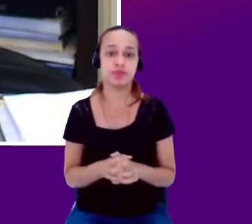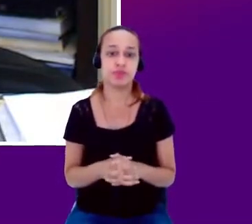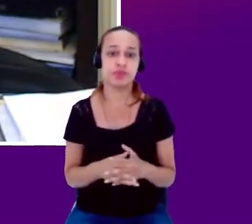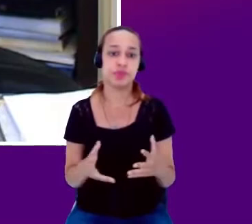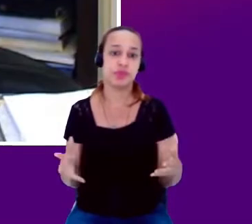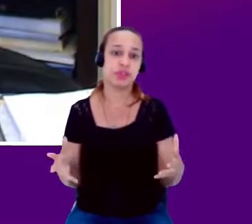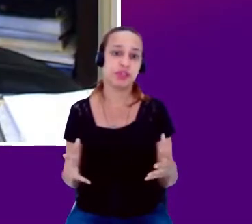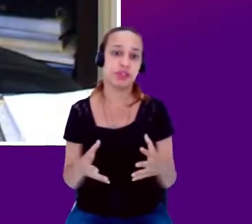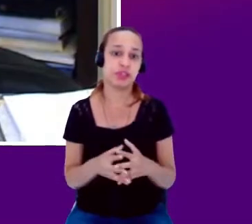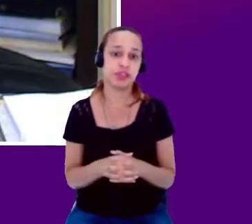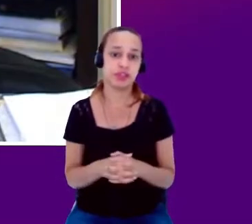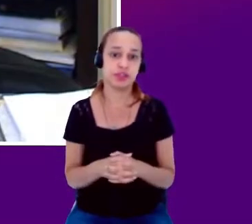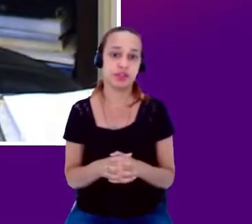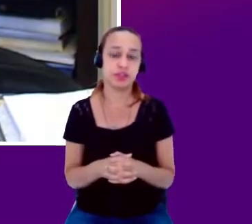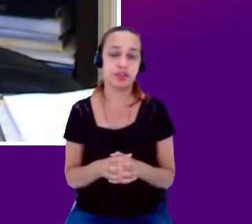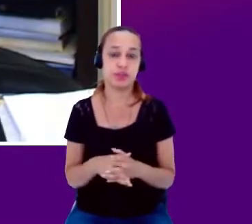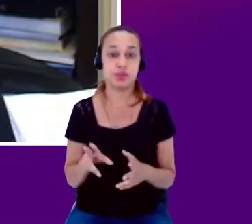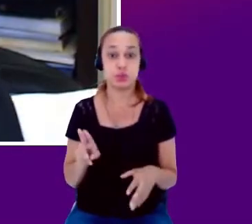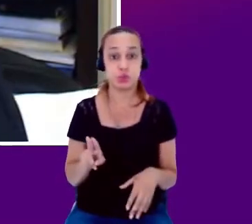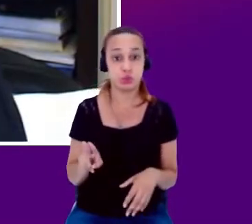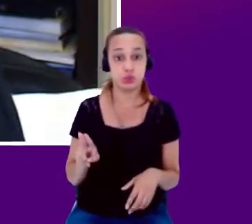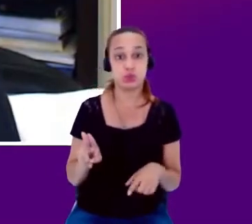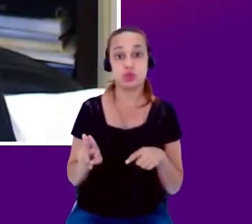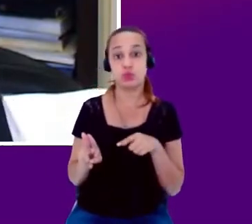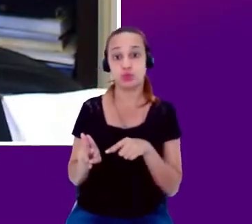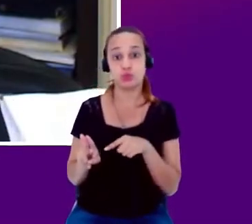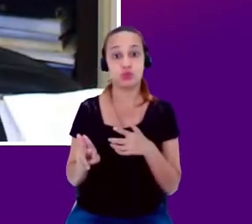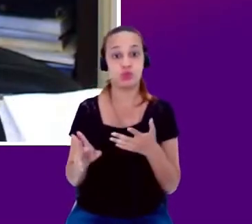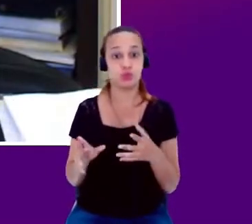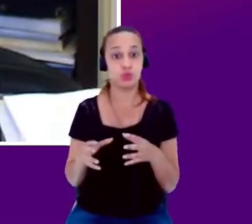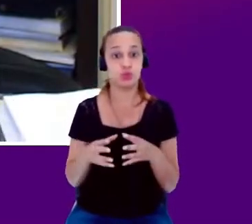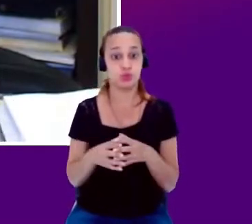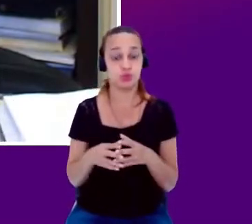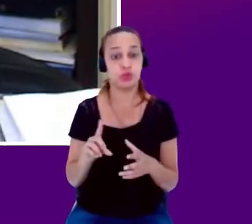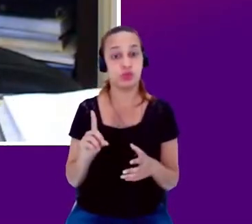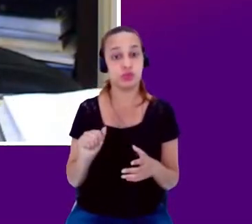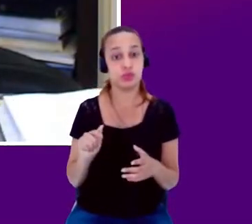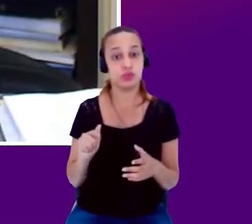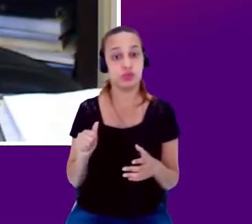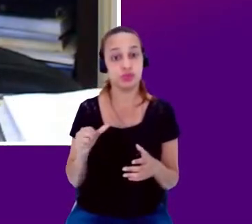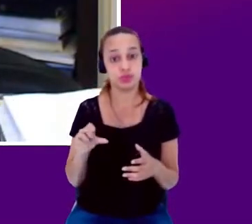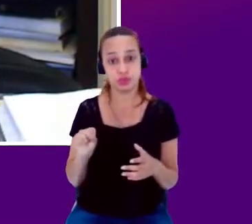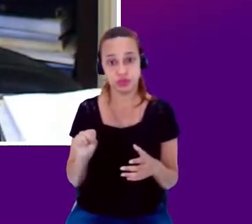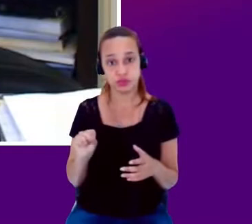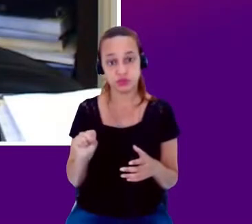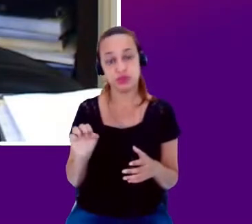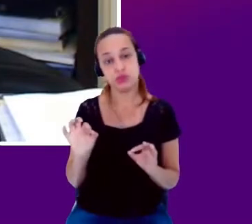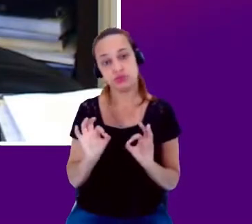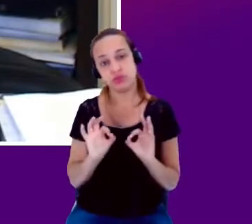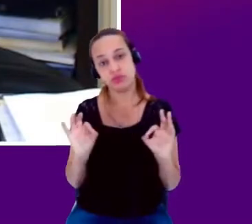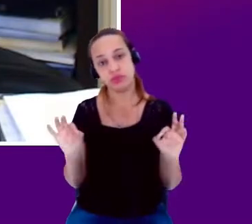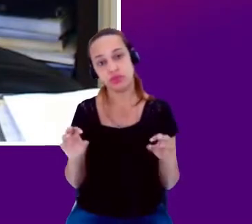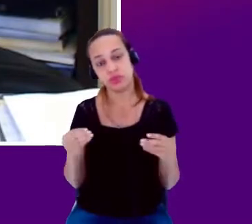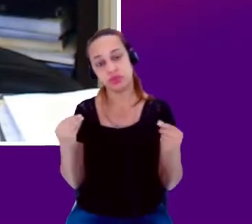direitos individuais. Então, os direitos dos titulares de dados são, obviamente,